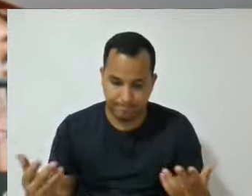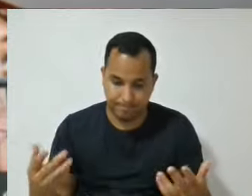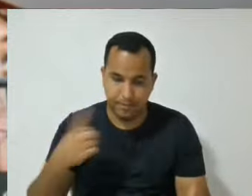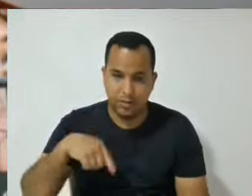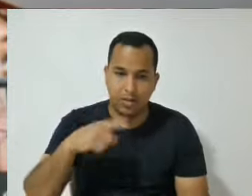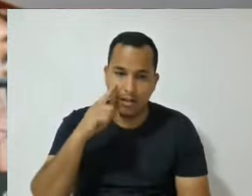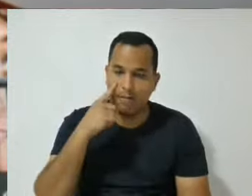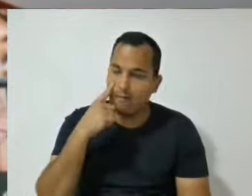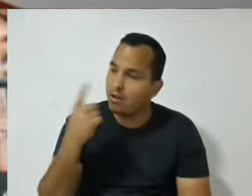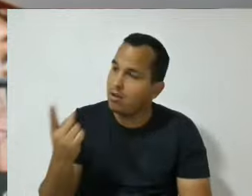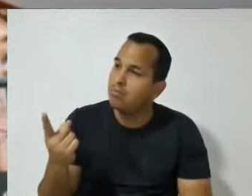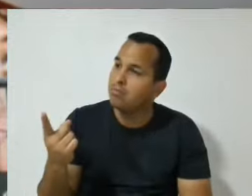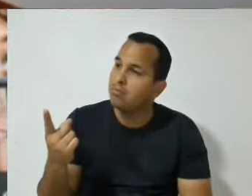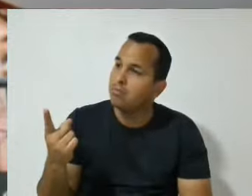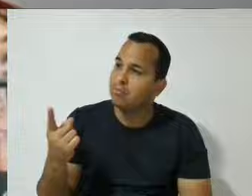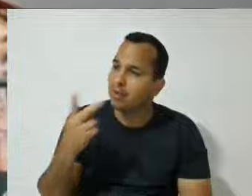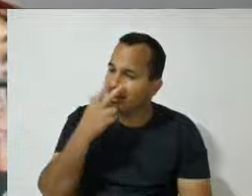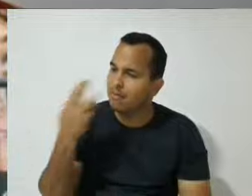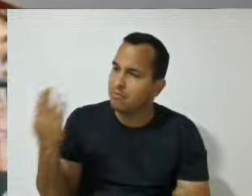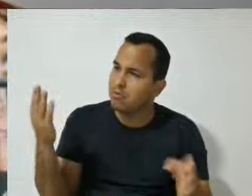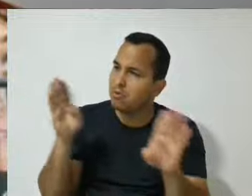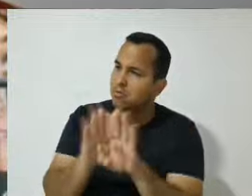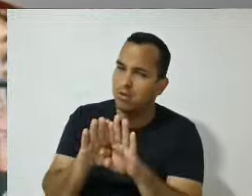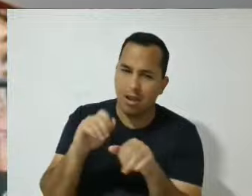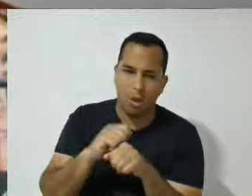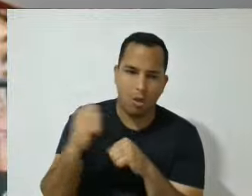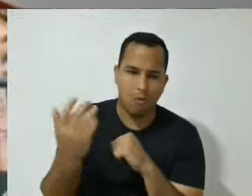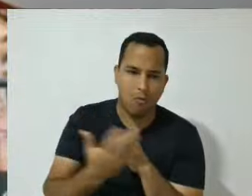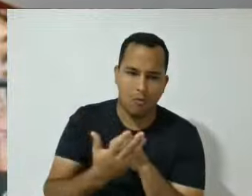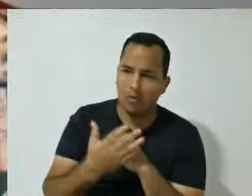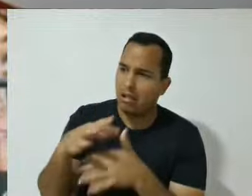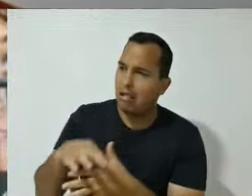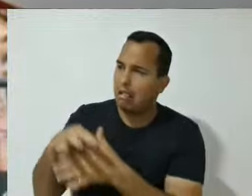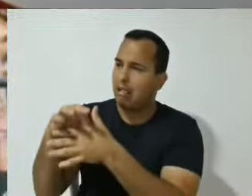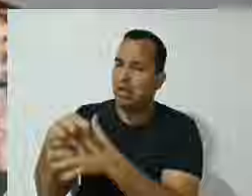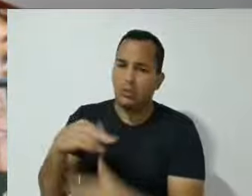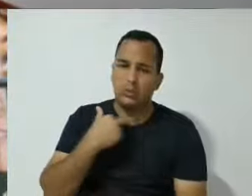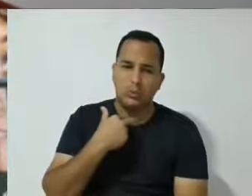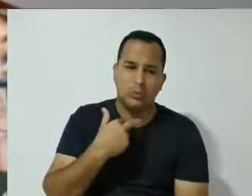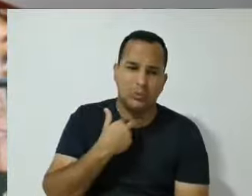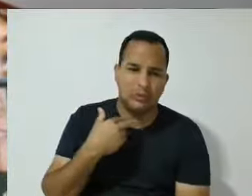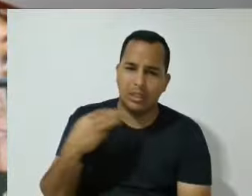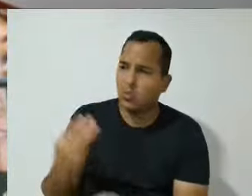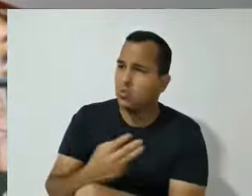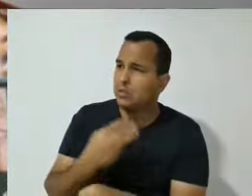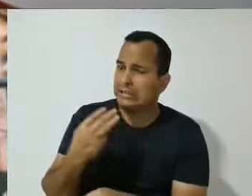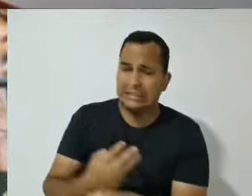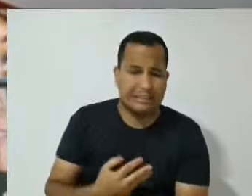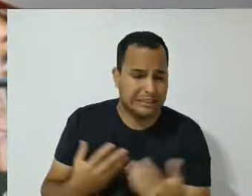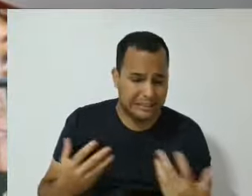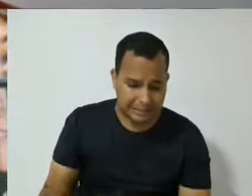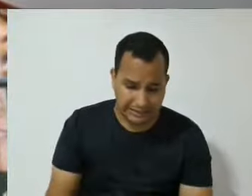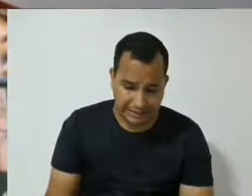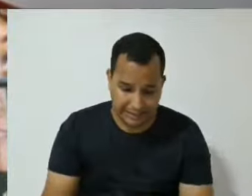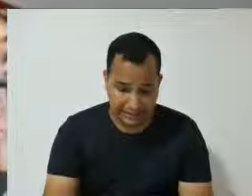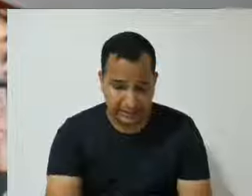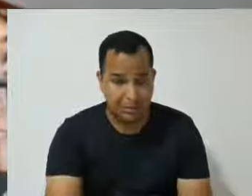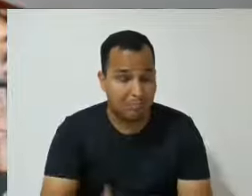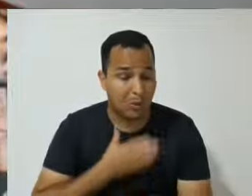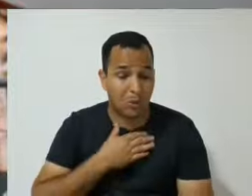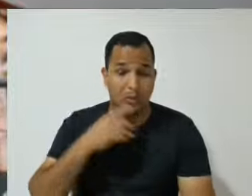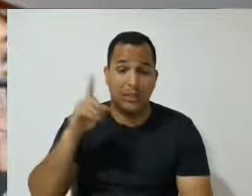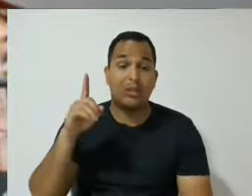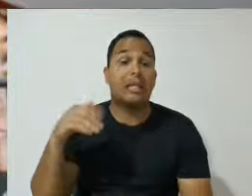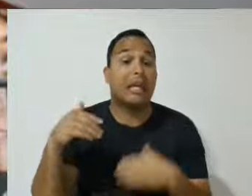portões fechados, eles não eram muito de WhatsApp, de ver as nossas entregas online, eu falei, meu Deus, e